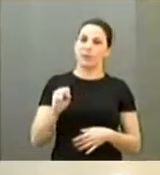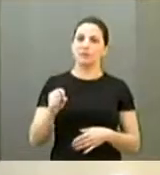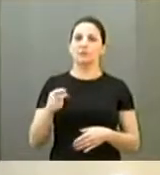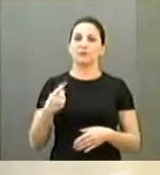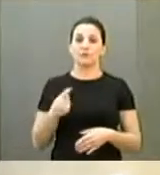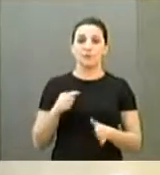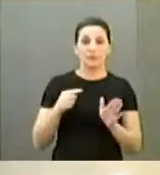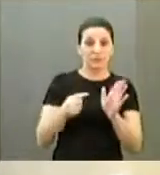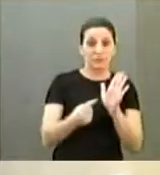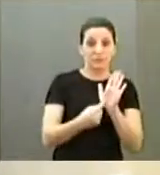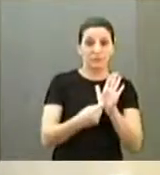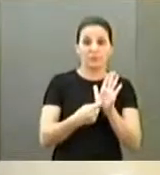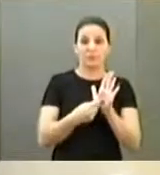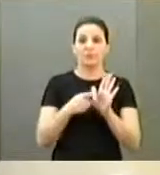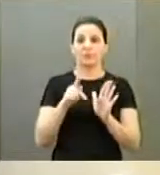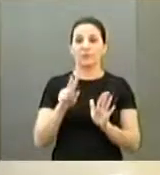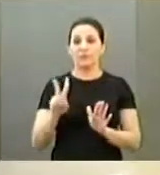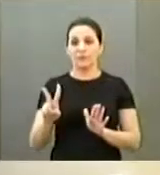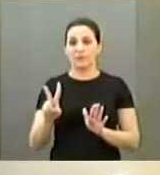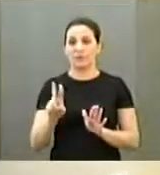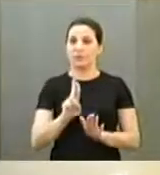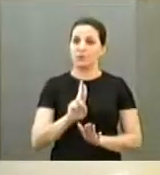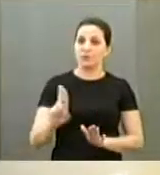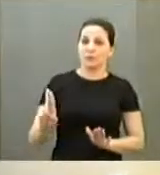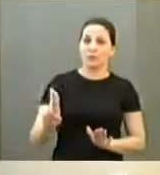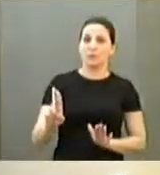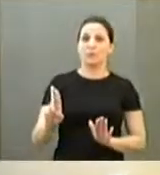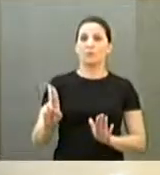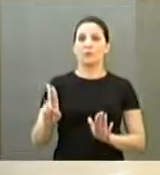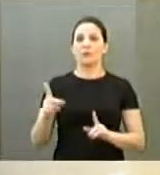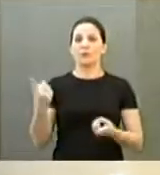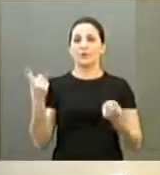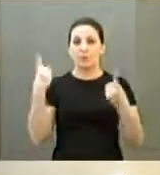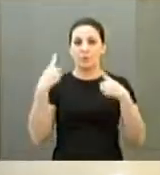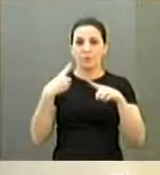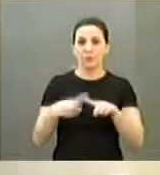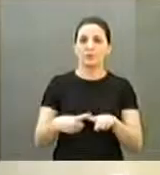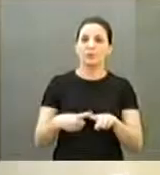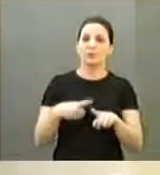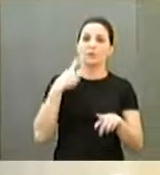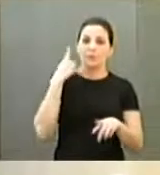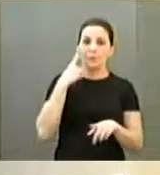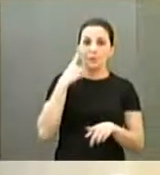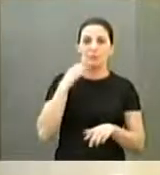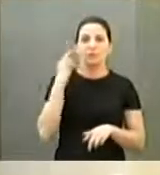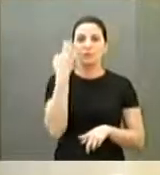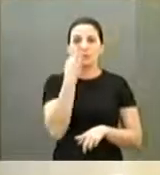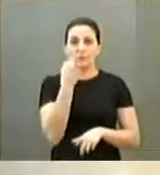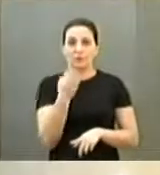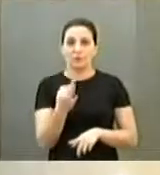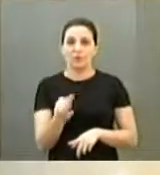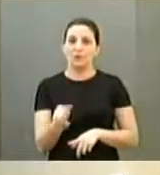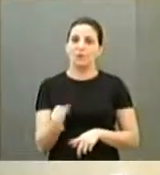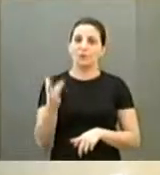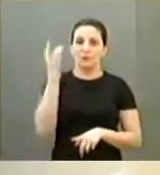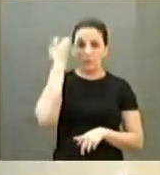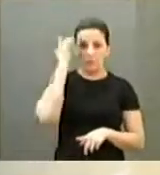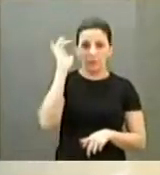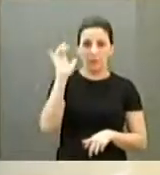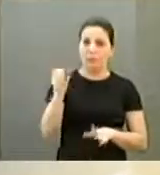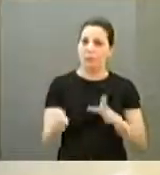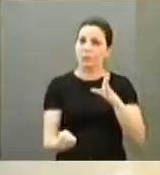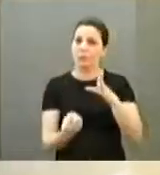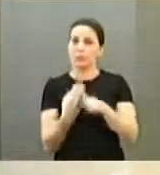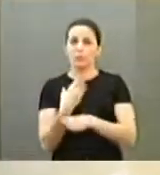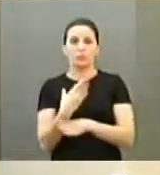do PV de Araraquara, do meu nome, para disputa à deputada federal. Todos nós sabemos que não existe lançamento de